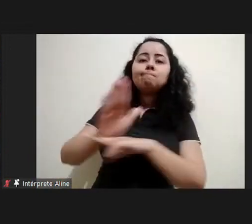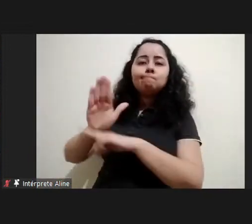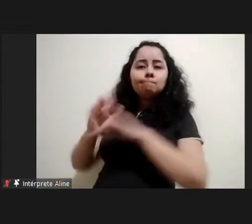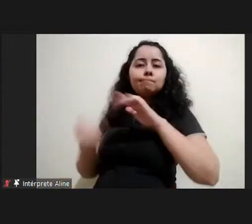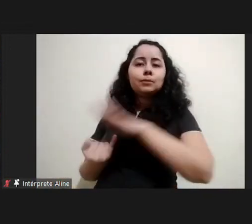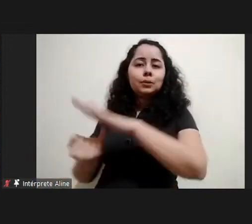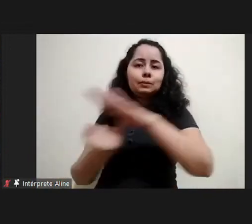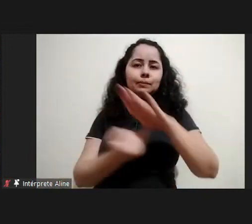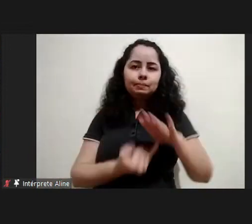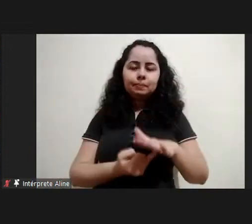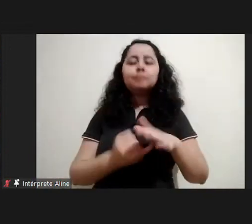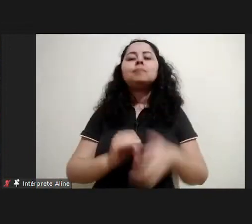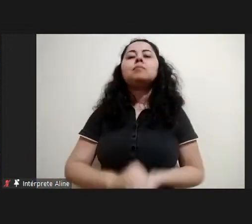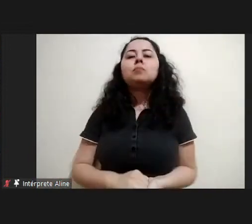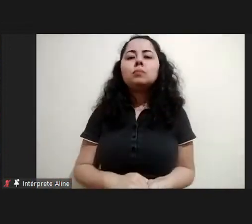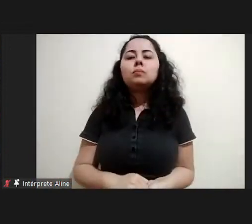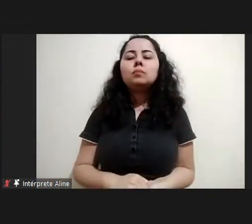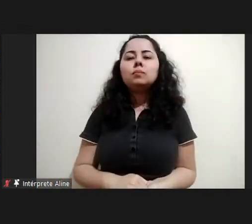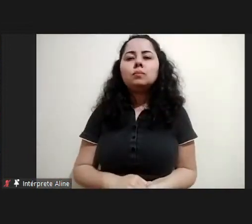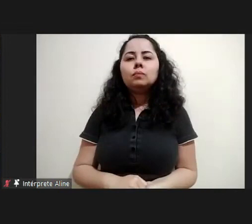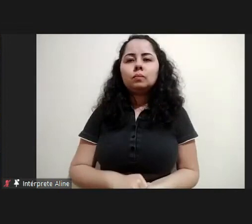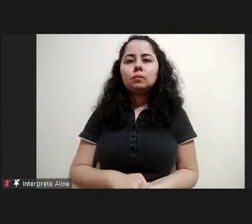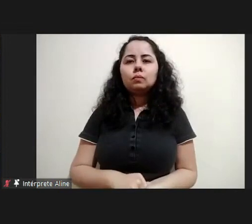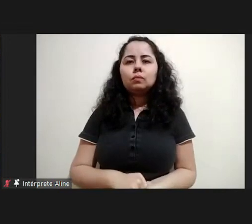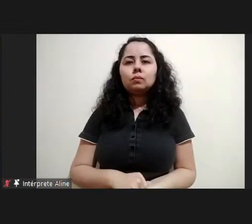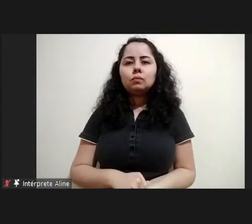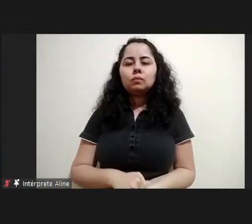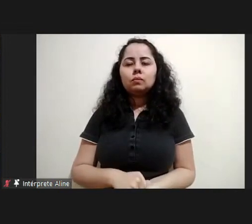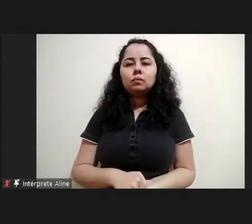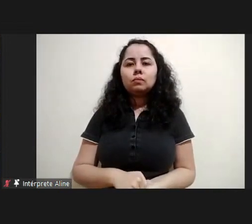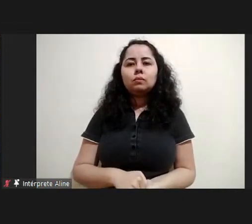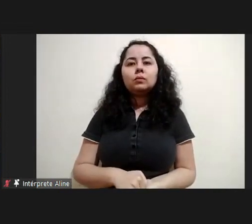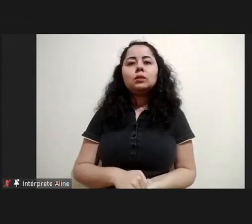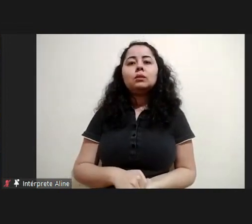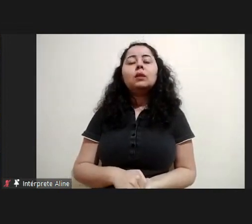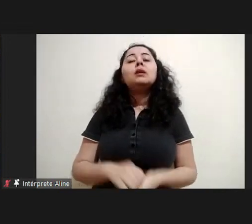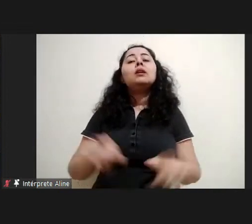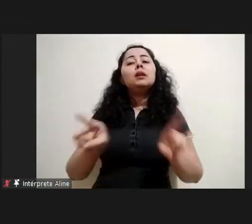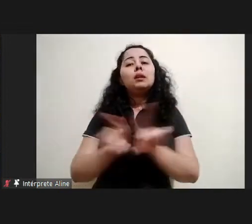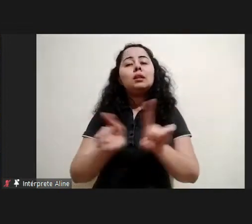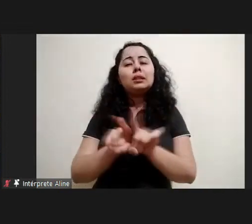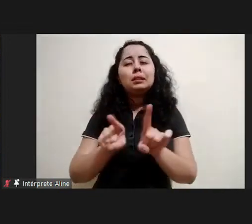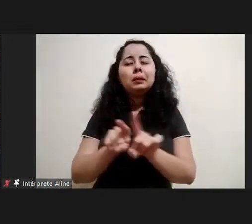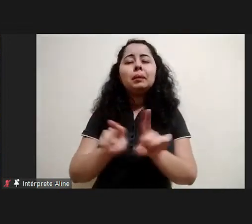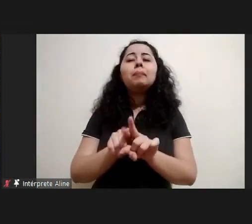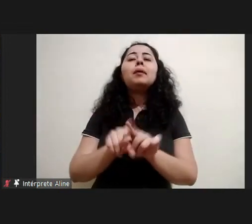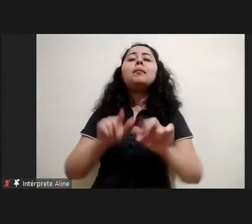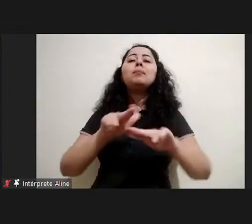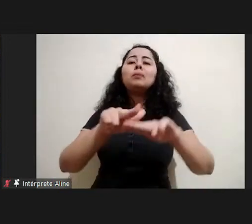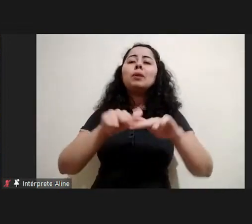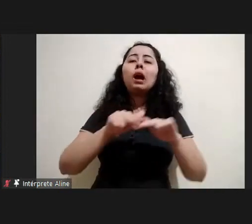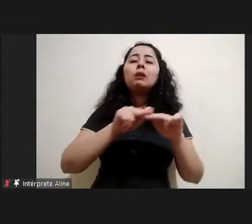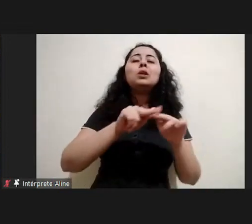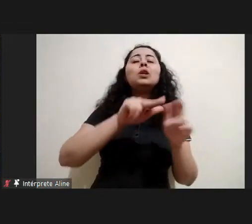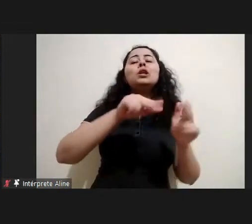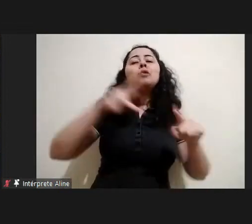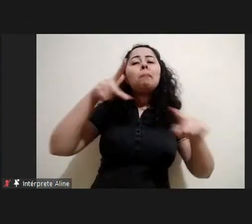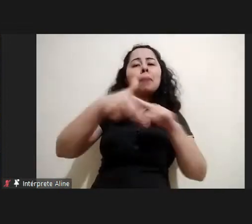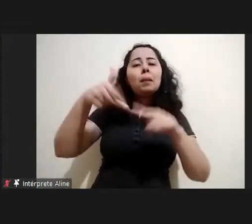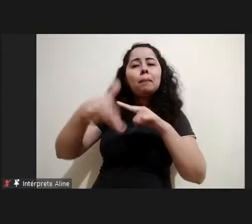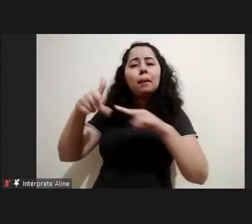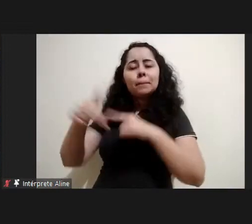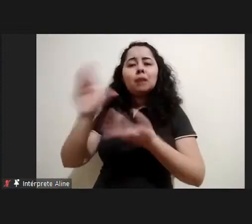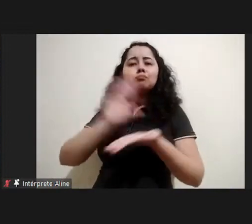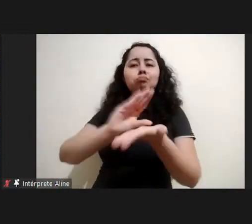Além desse forte arrocho orçamentário que nós estamos enfrentando, as universidades também têm